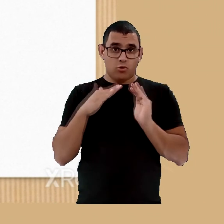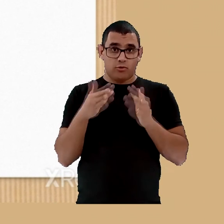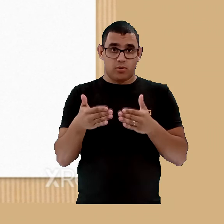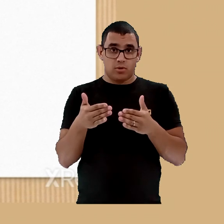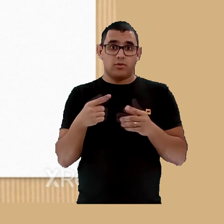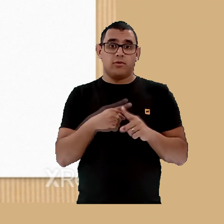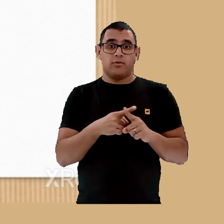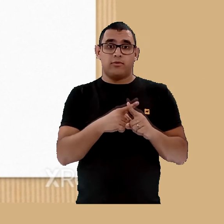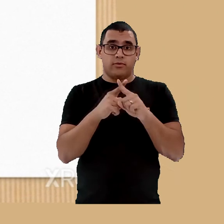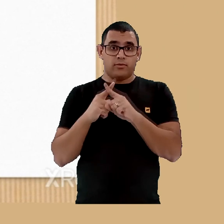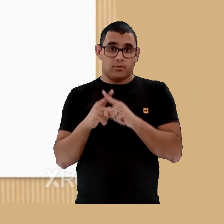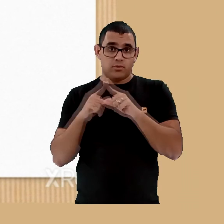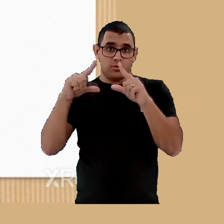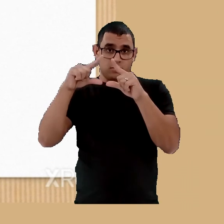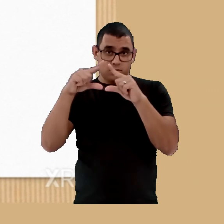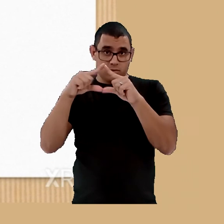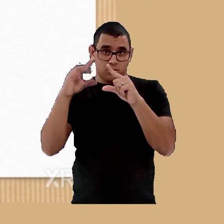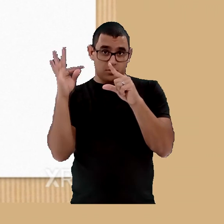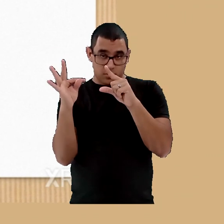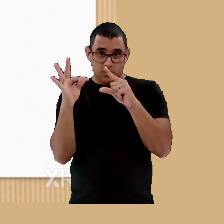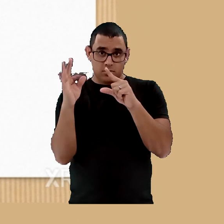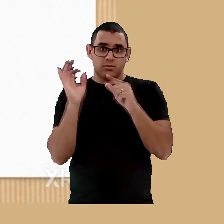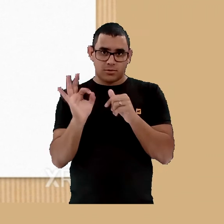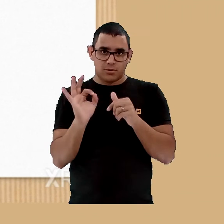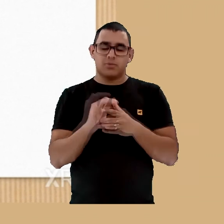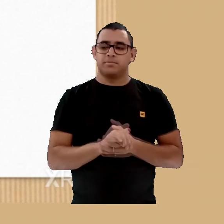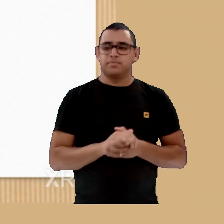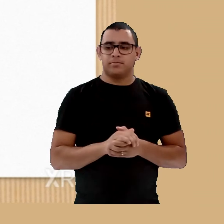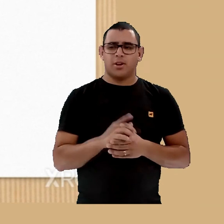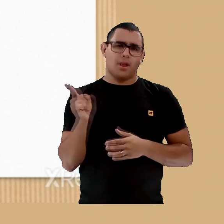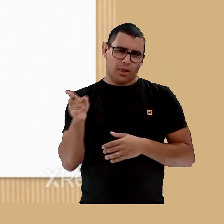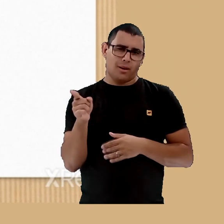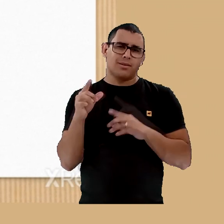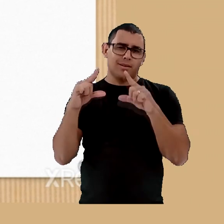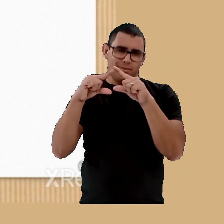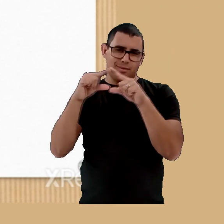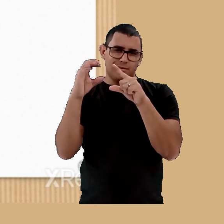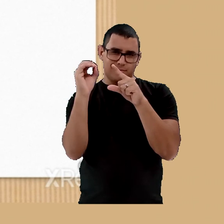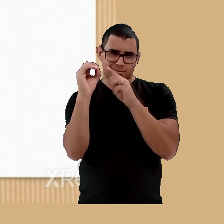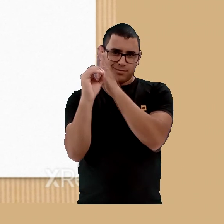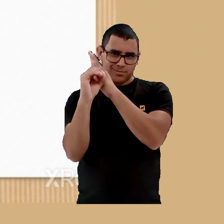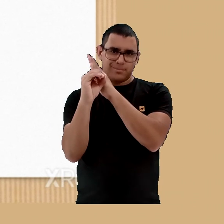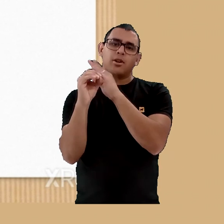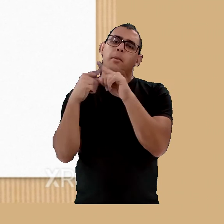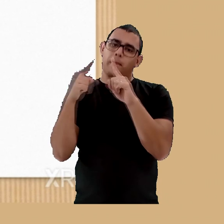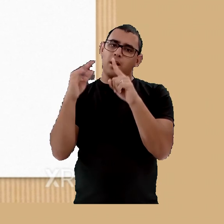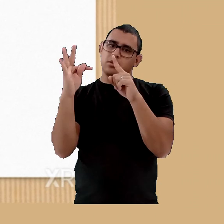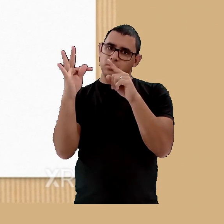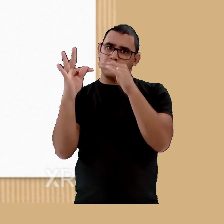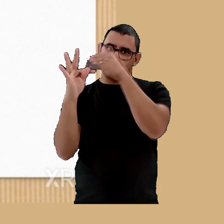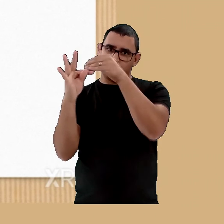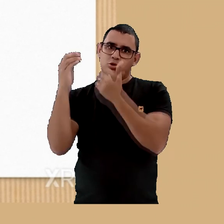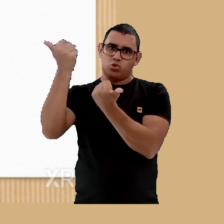específico multiplicado por variação de temperatura. Então, foi dado na questão que ele recebeu 6.000 calorias